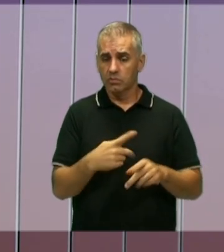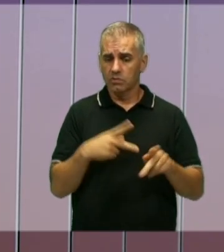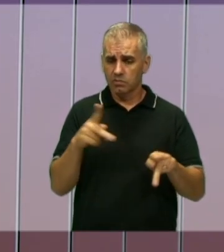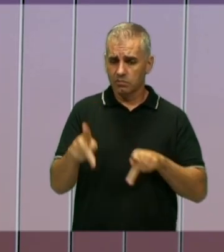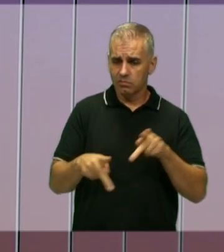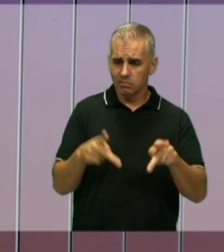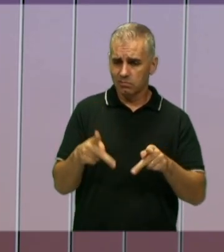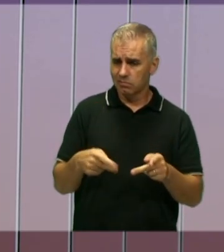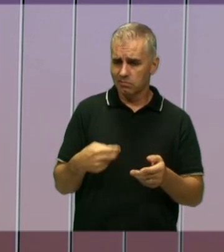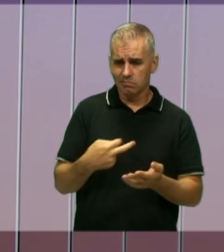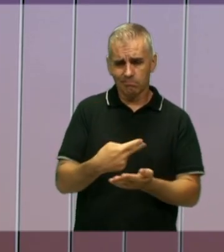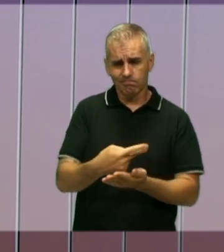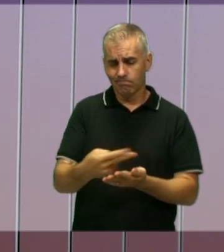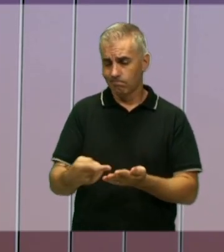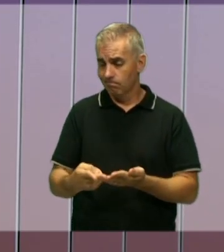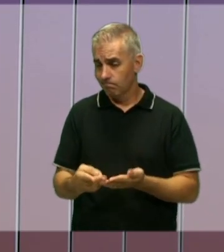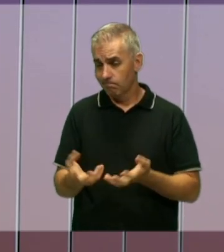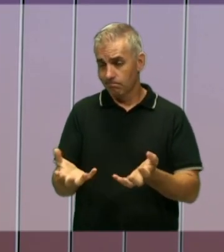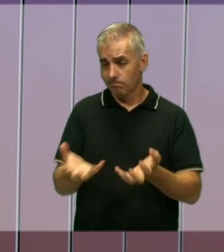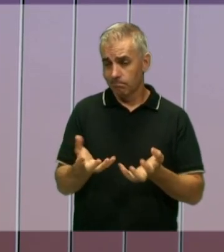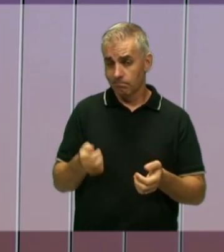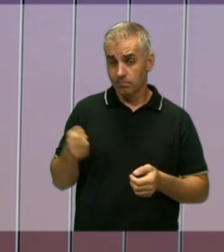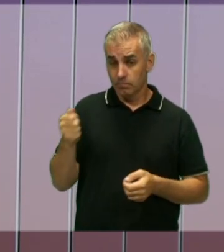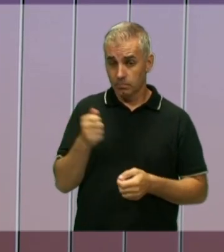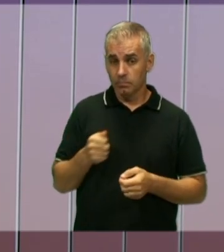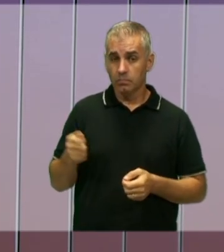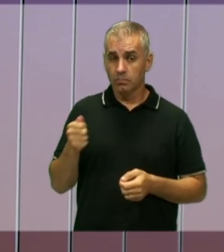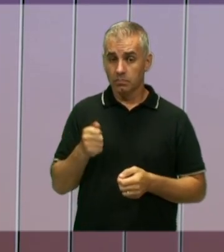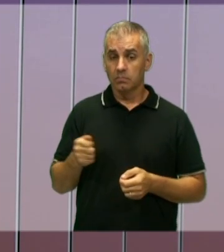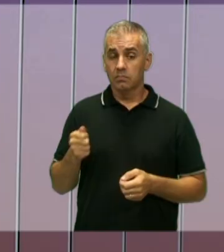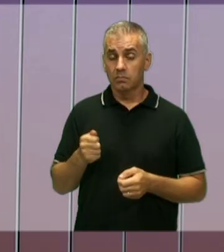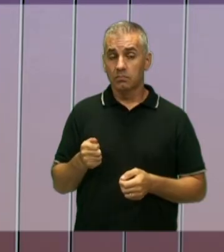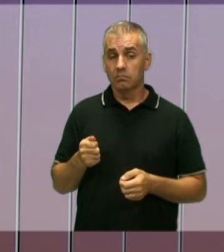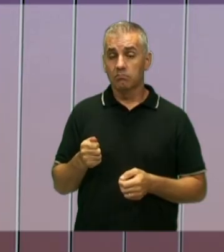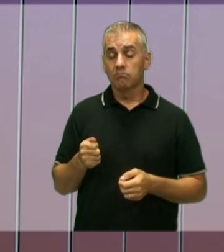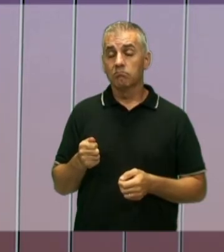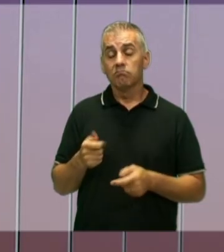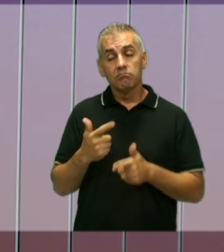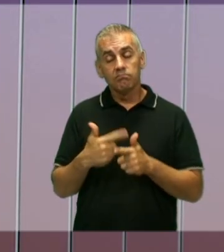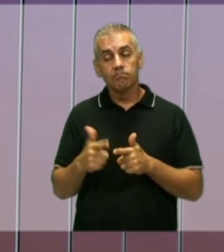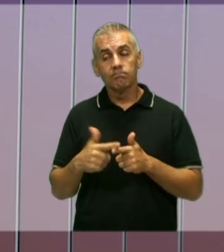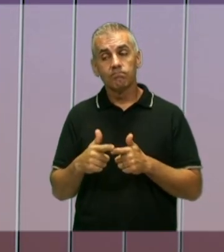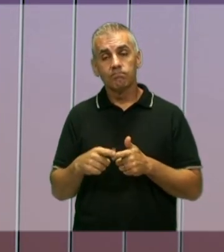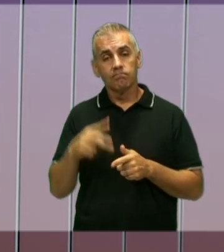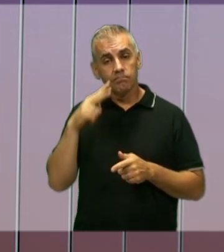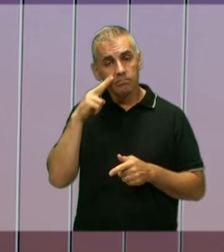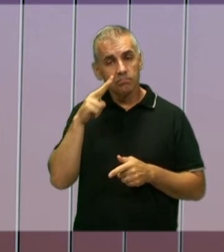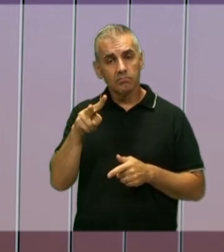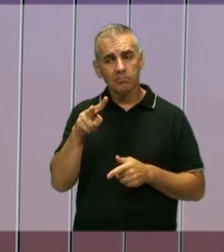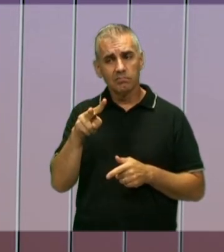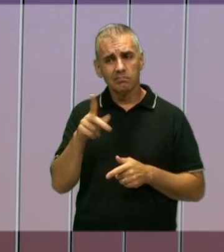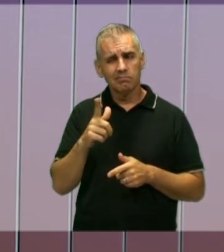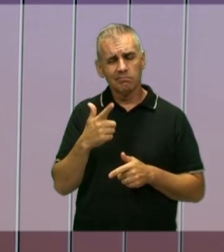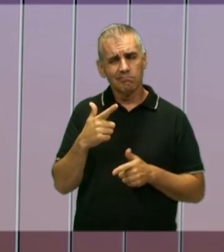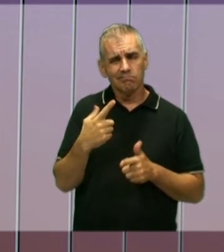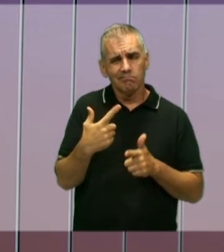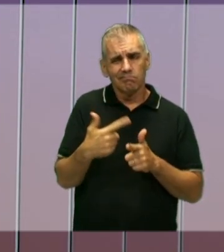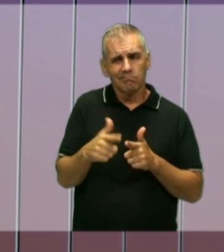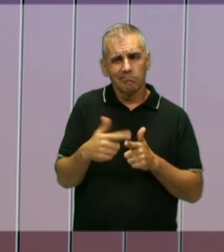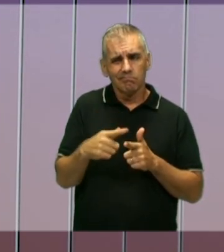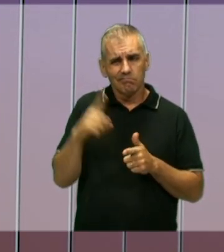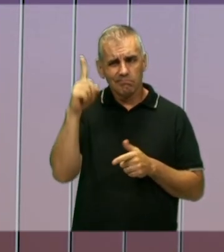né, associações de diabetes me procuraram trazendo o problema. E a gente viu que não era um problema difícil de resolver,